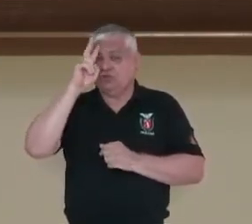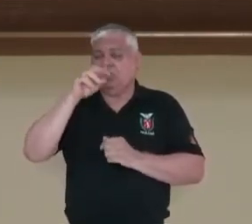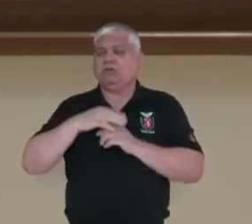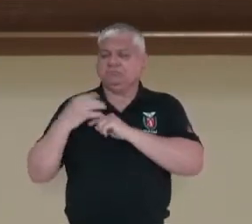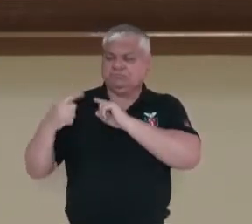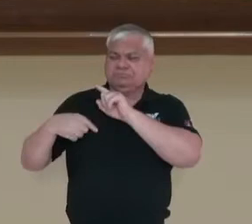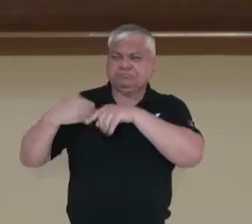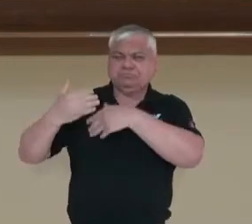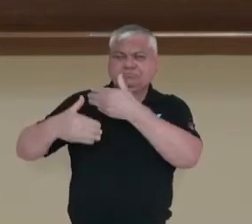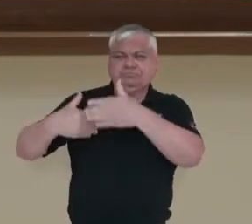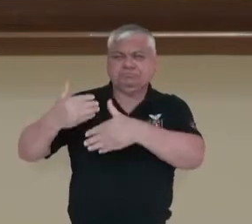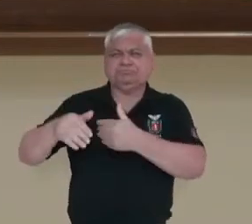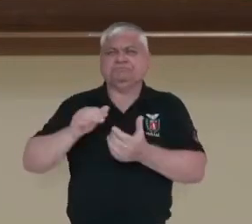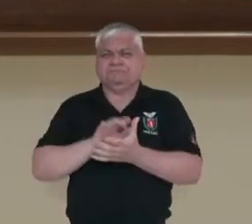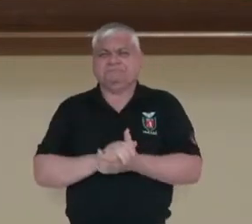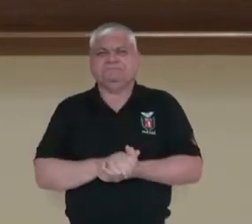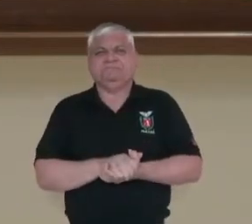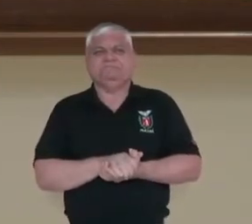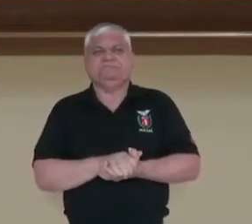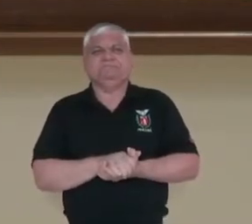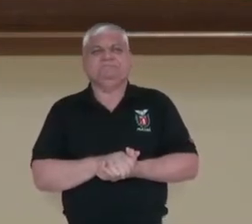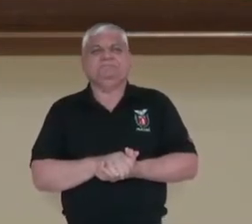social, colonial do Brasil até hoje.